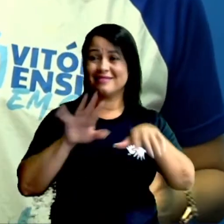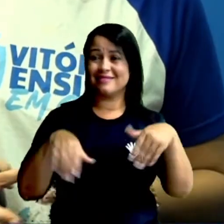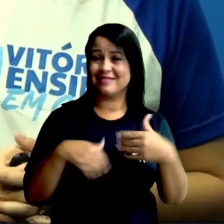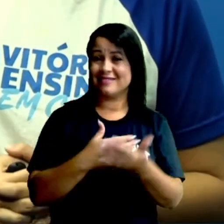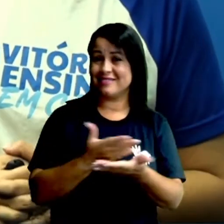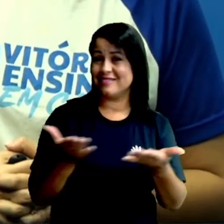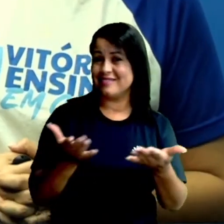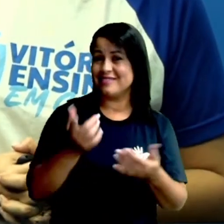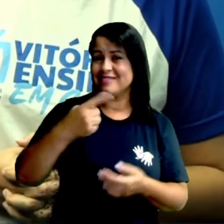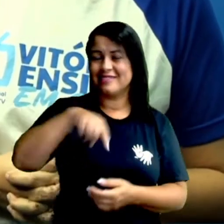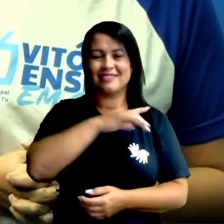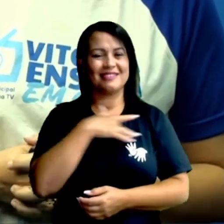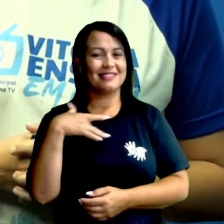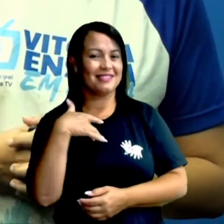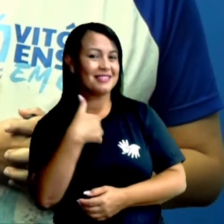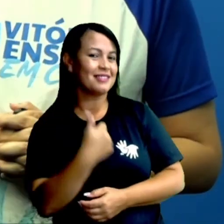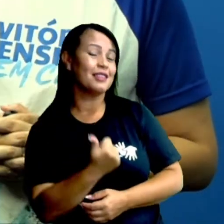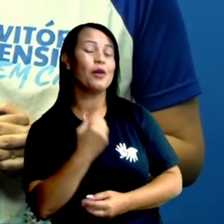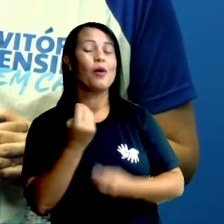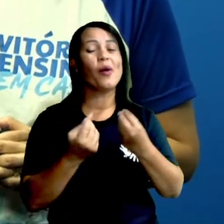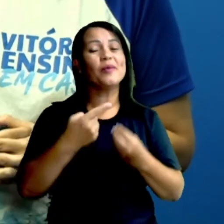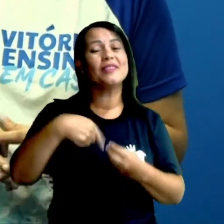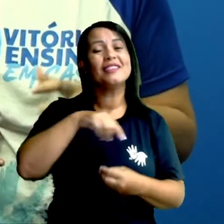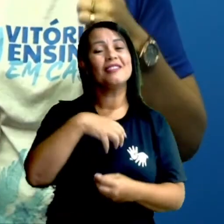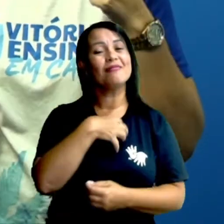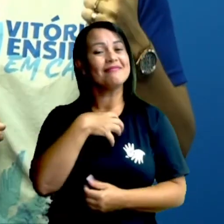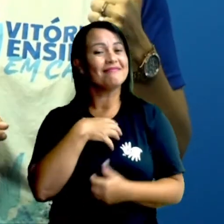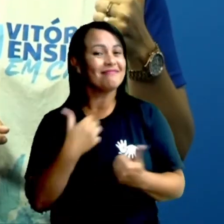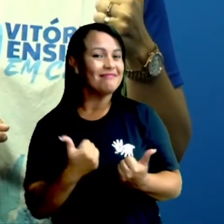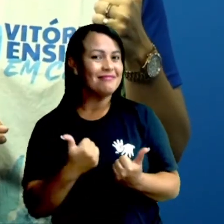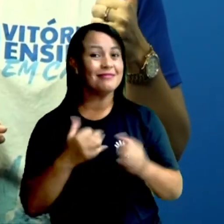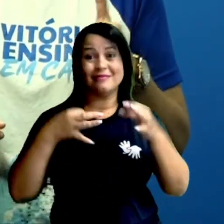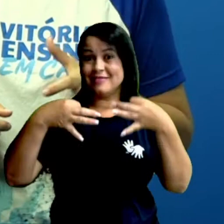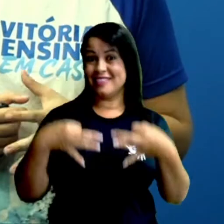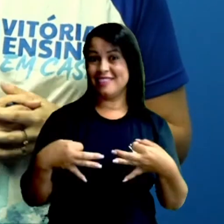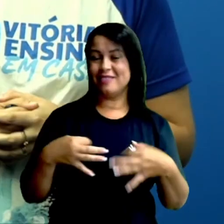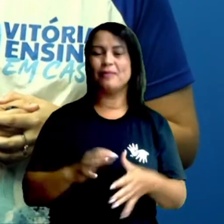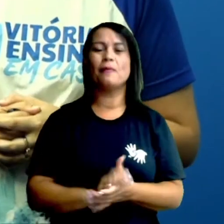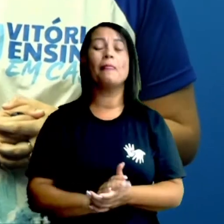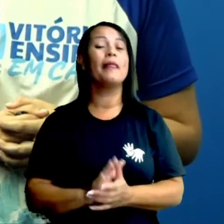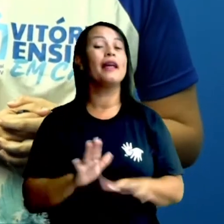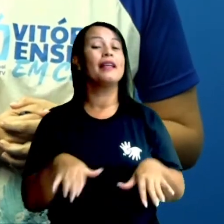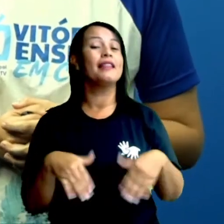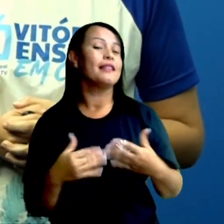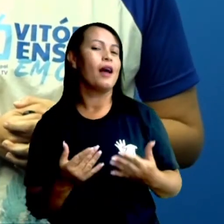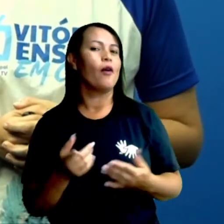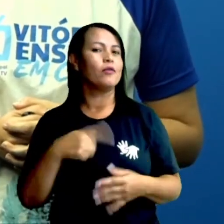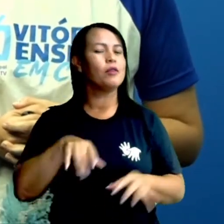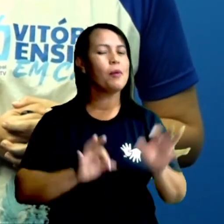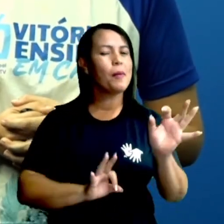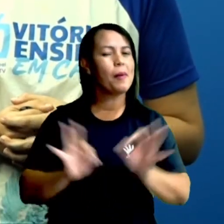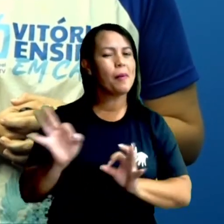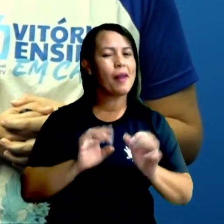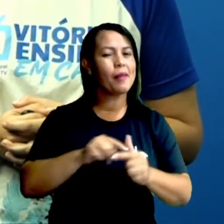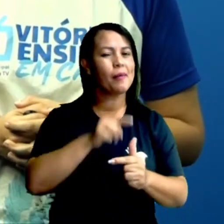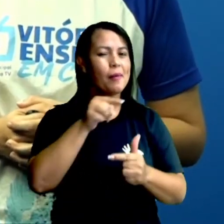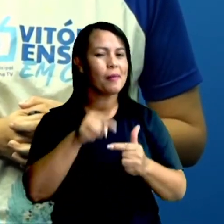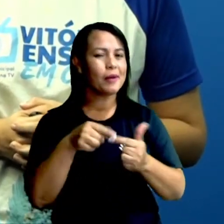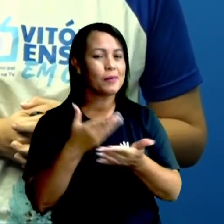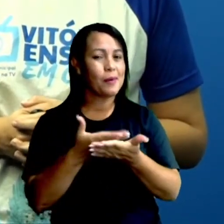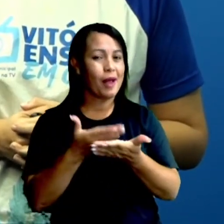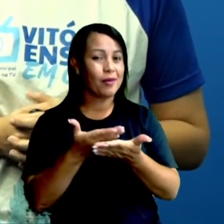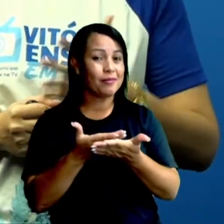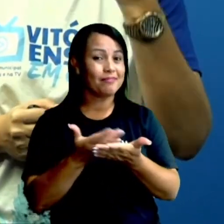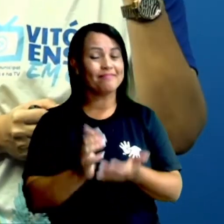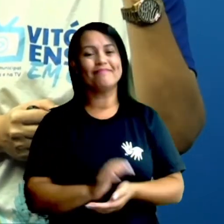turma! E aí, tudo bem com vocês? Como vocês estão? Tudo certinho? E aí, preparado para mais uma